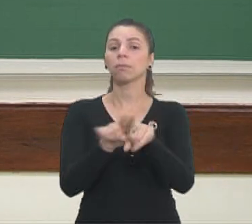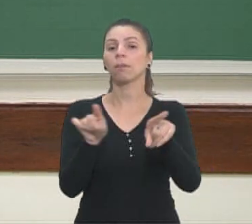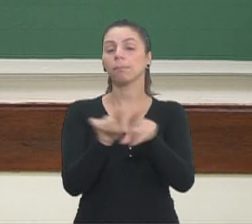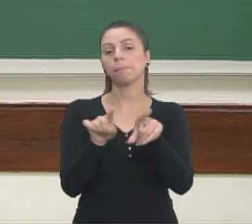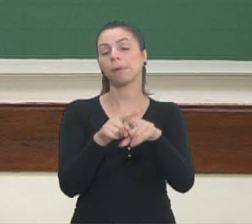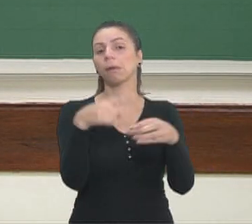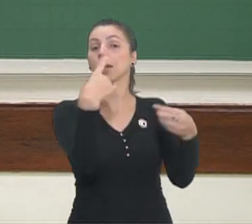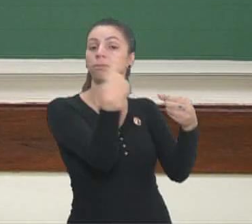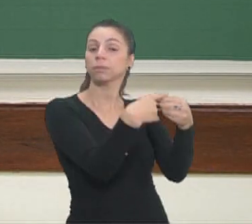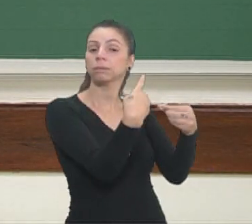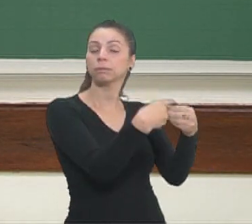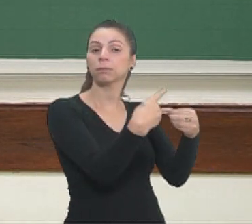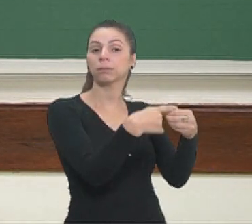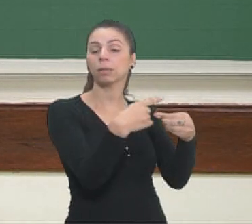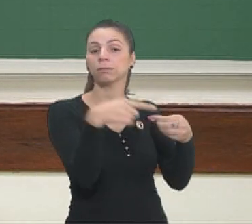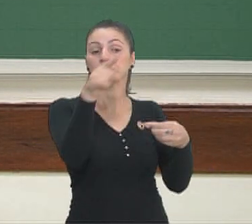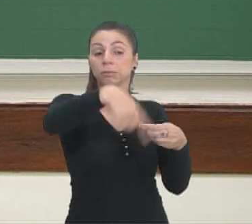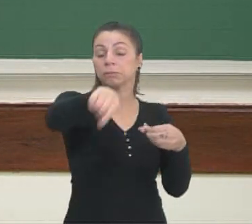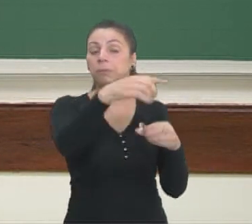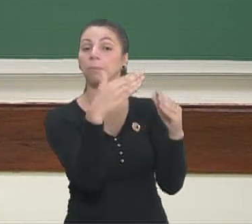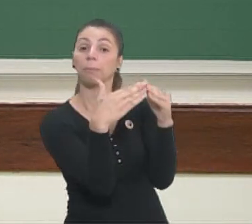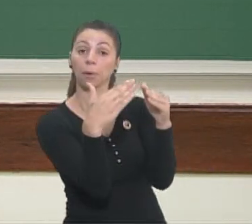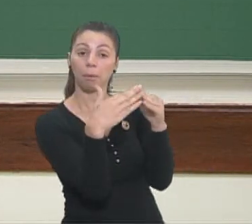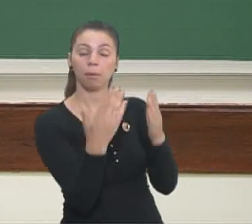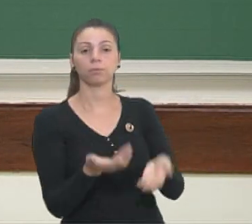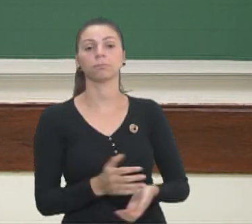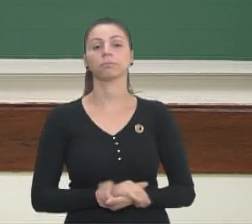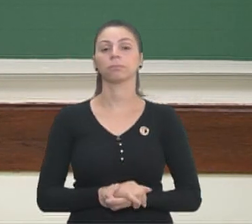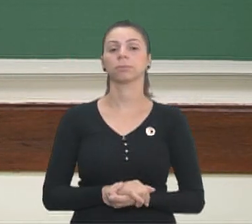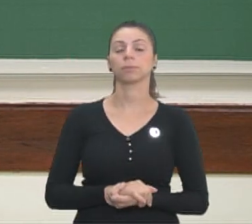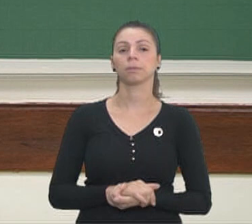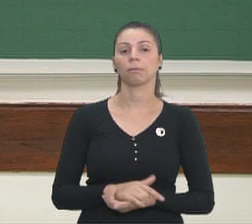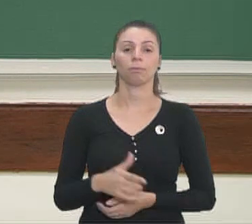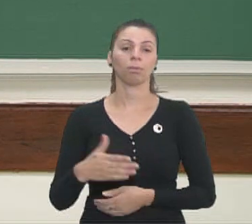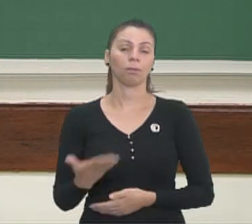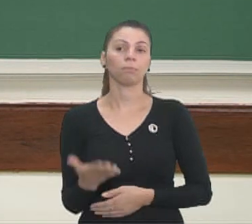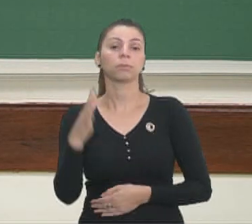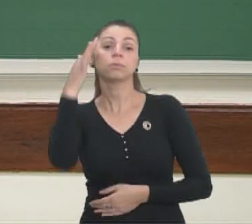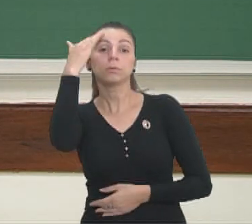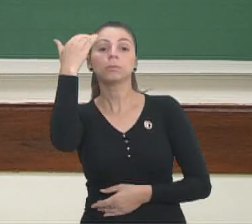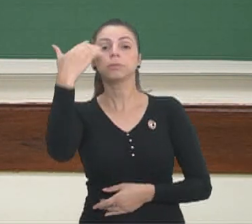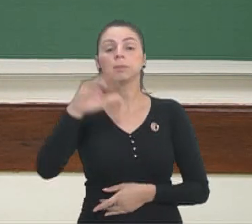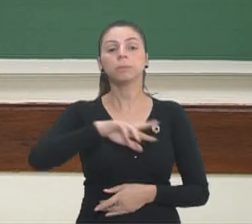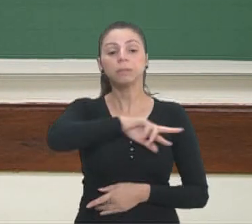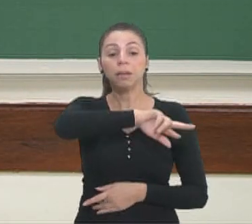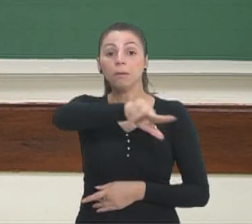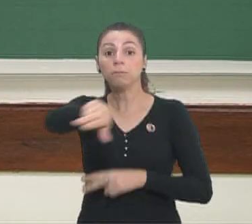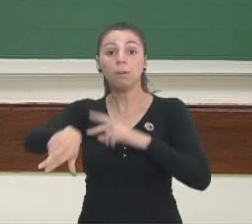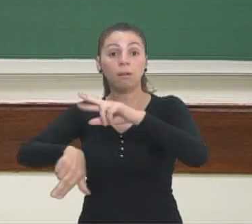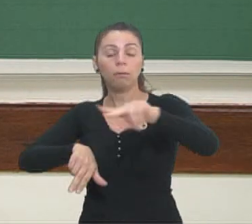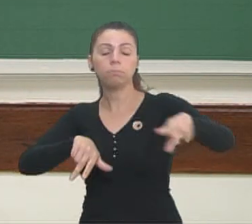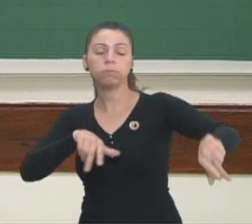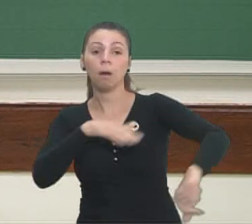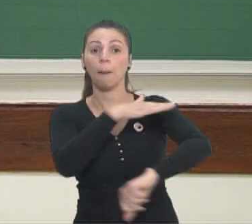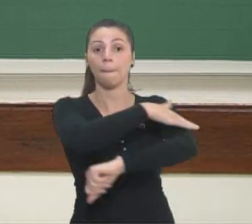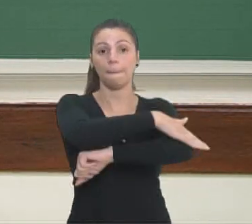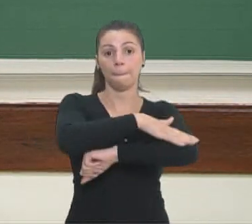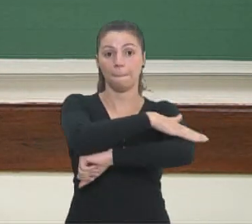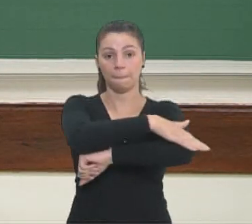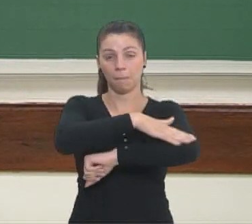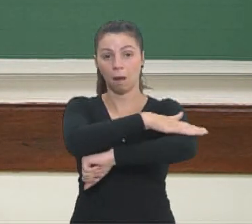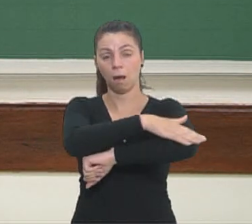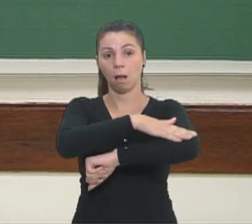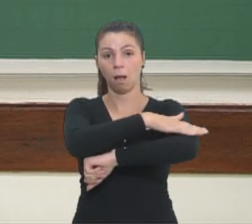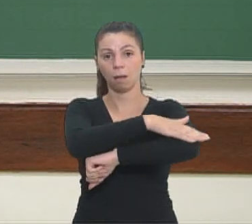quais referências tem, ok? Em Curitiba, eu posso dizer que temos várias praças que homenageiam os